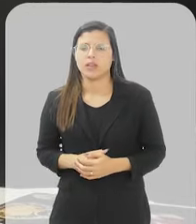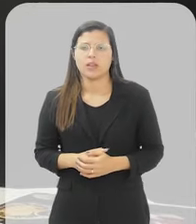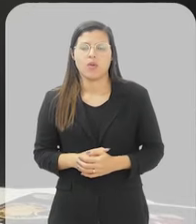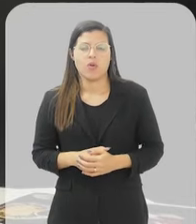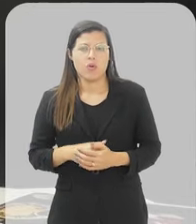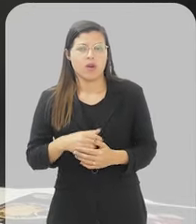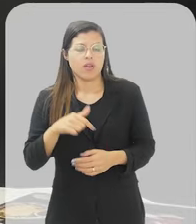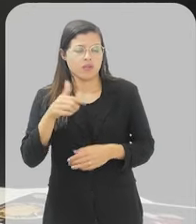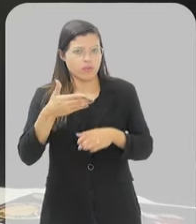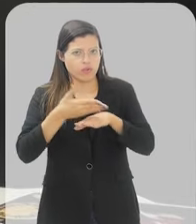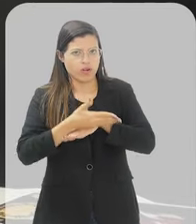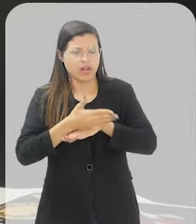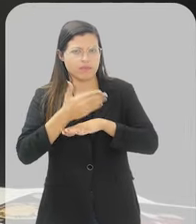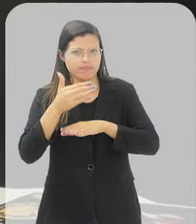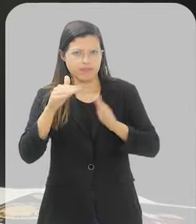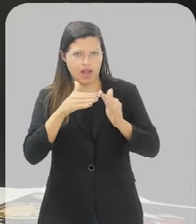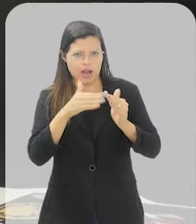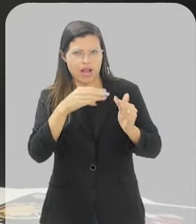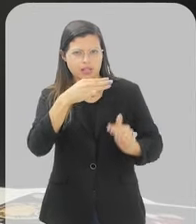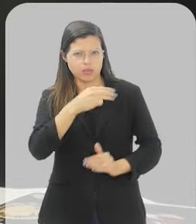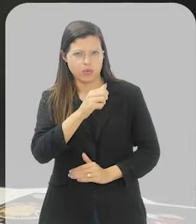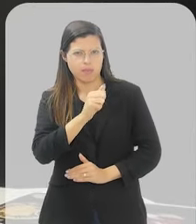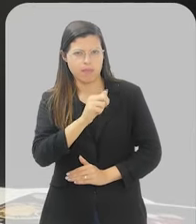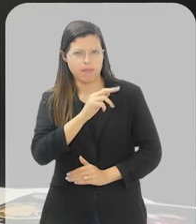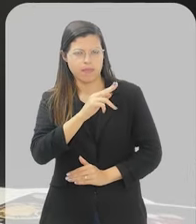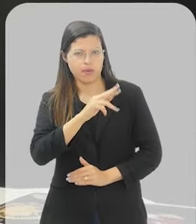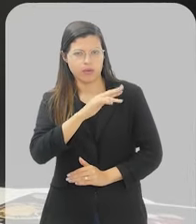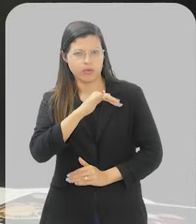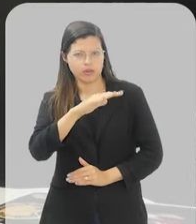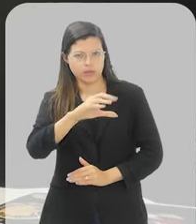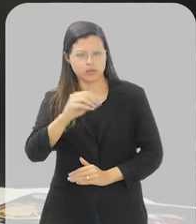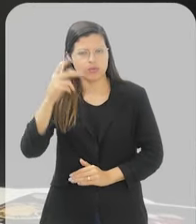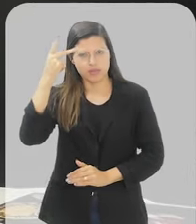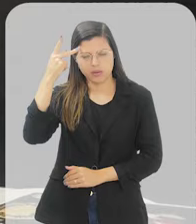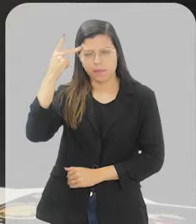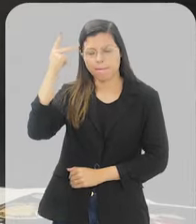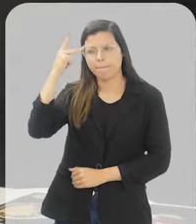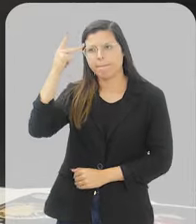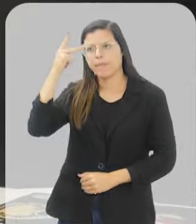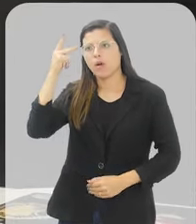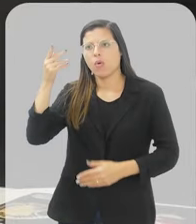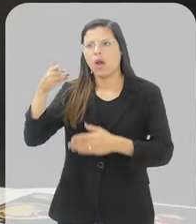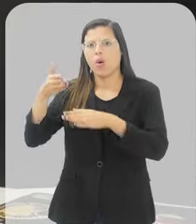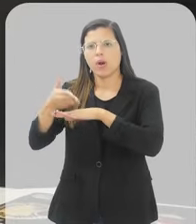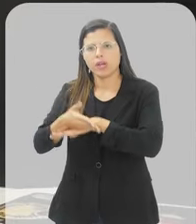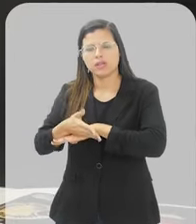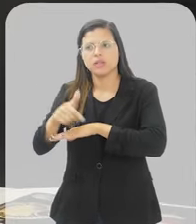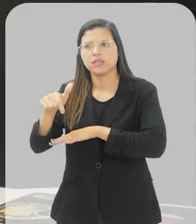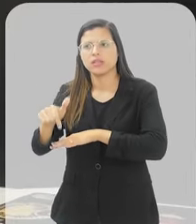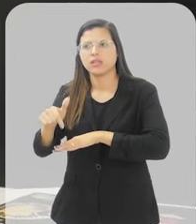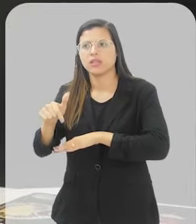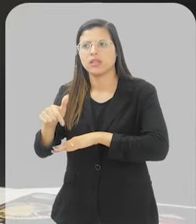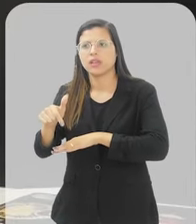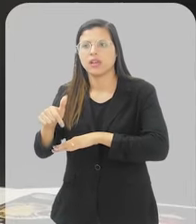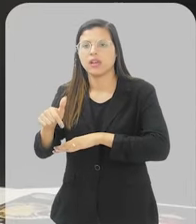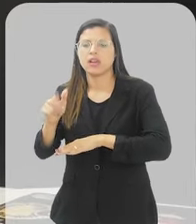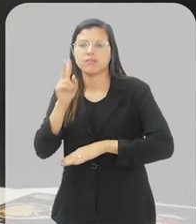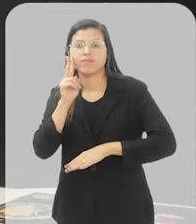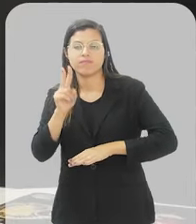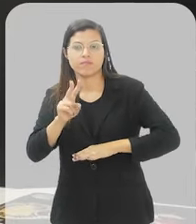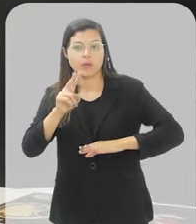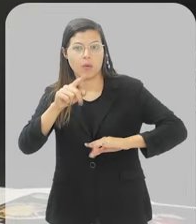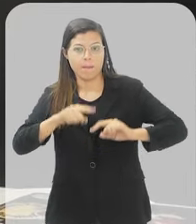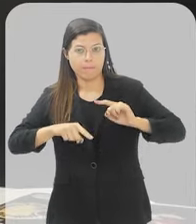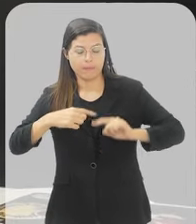jantar uma vez na casa do Maurício, lá em São Paulo, no apartamento do Maurício, lá em São Paulo. E aí eu entrei, coisa e tal. Aí ele, olha, só que